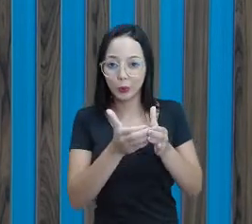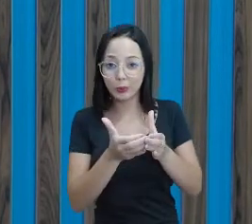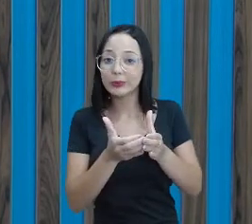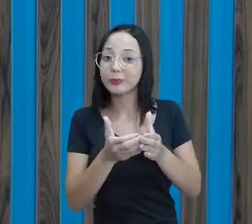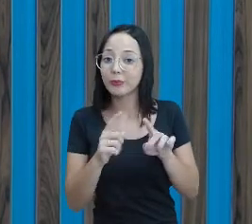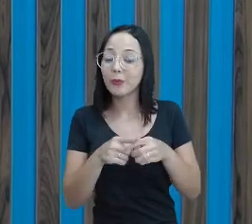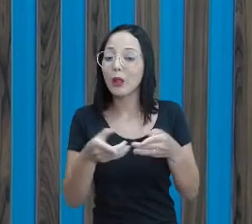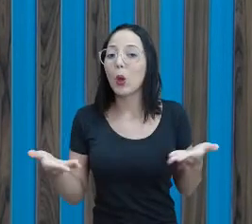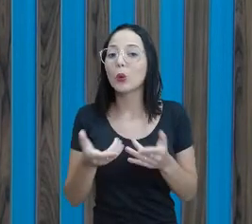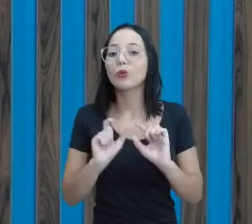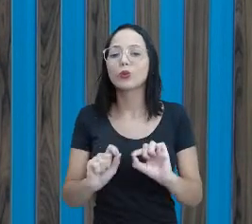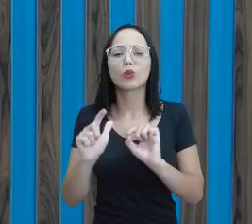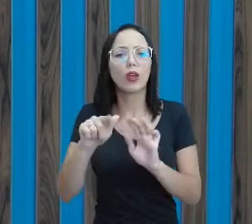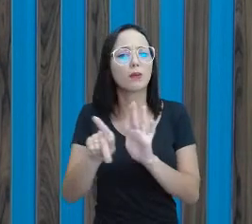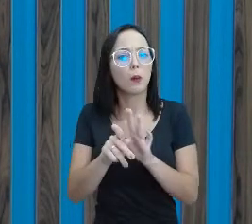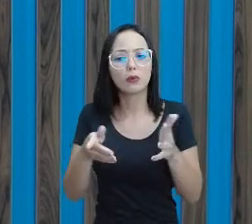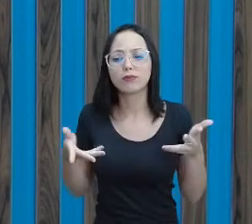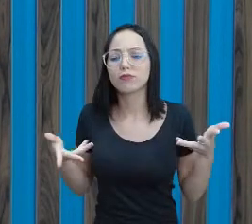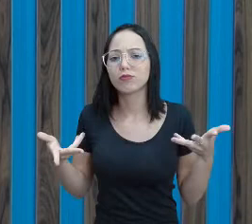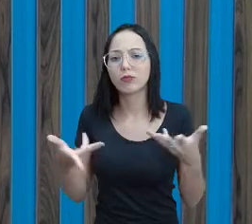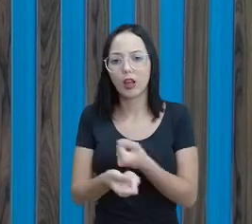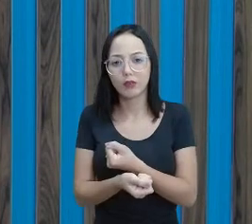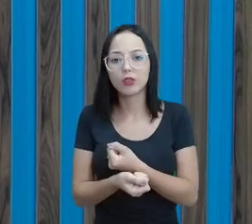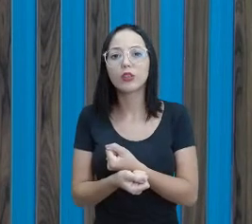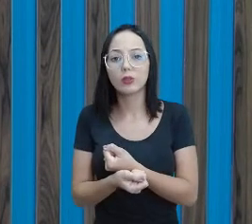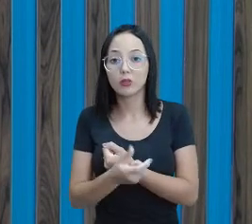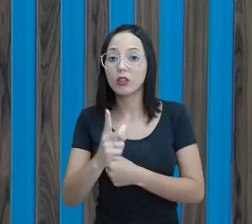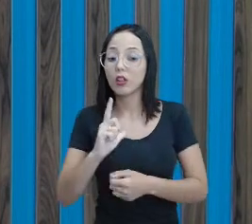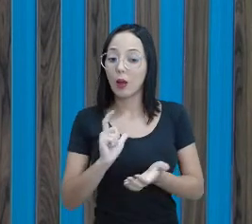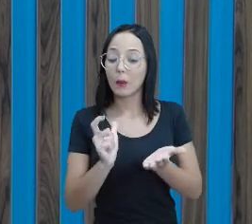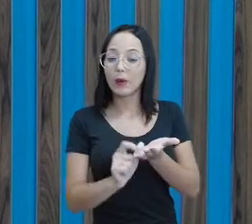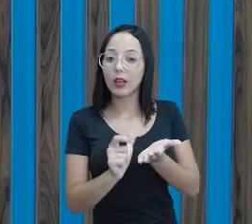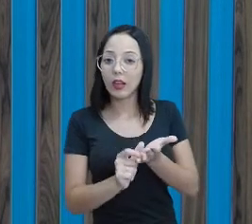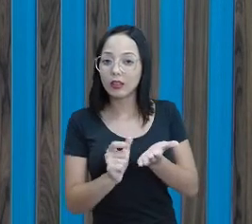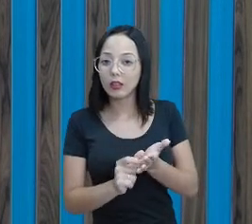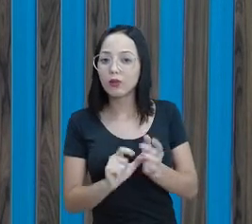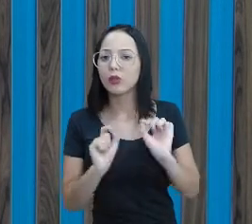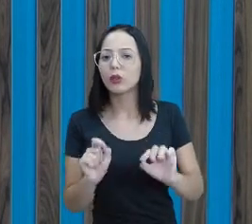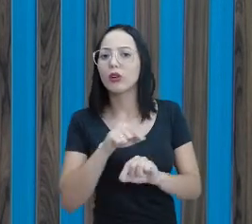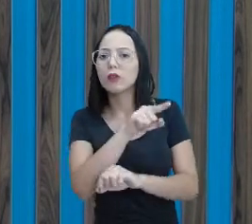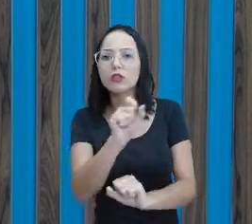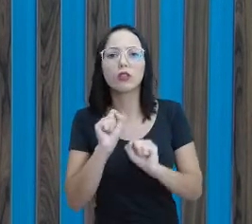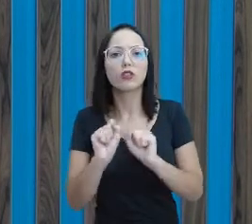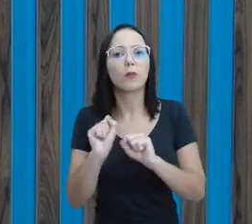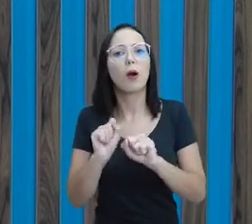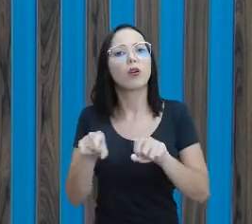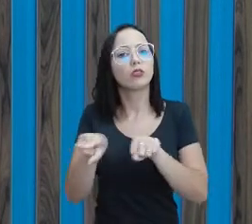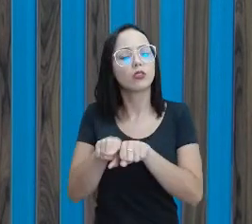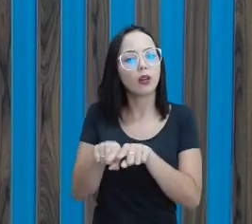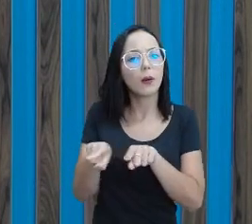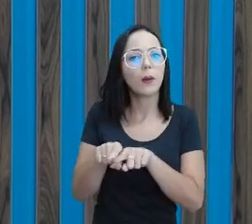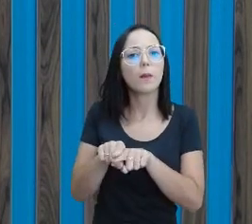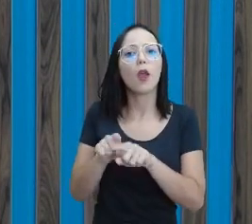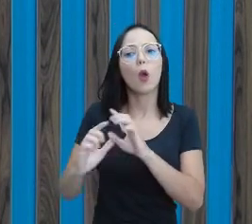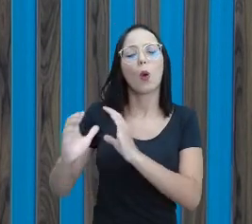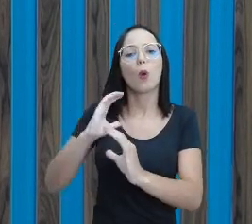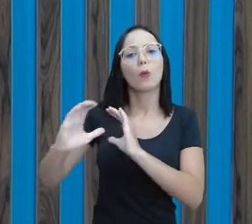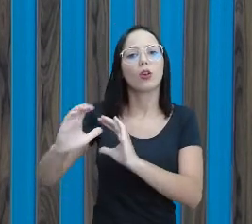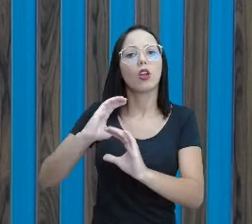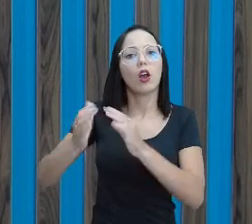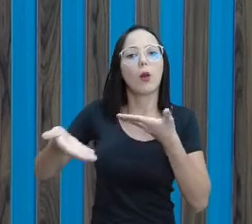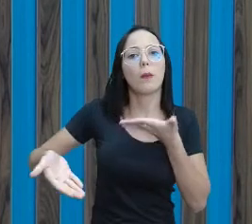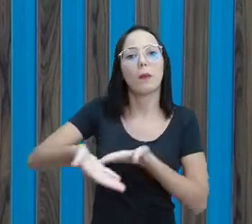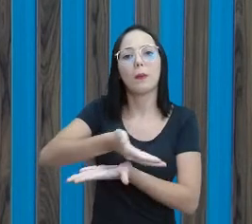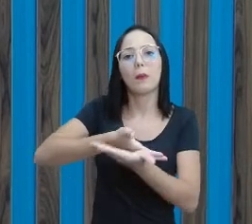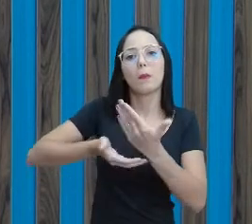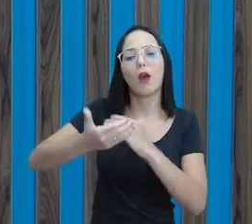vocês têm uma coisa fantástica. Vocês vão ter um aplicativo onde vocês vão poder, entre vocês também, estar se comunicando nessa